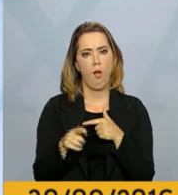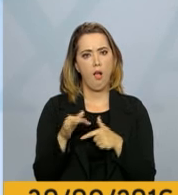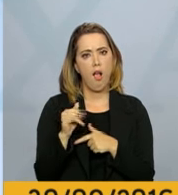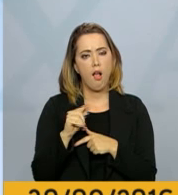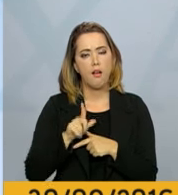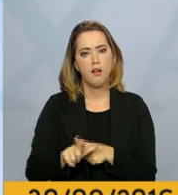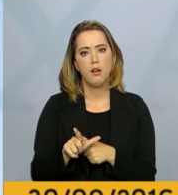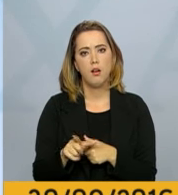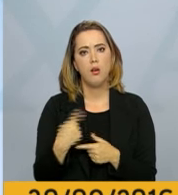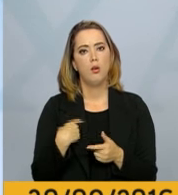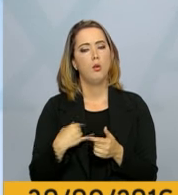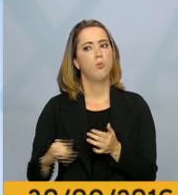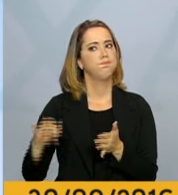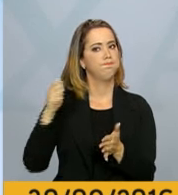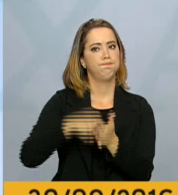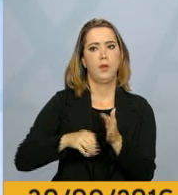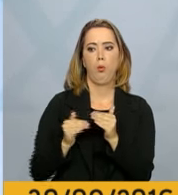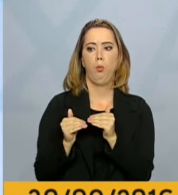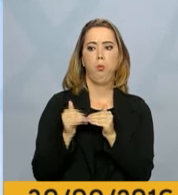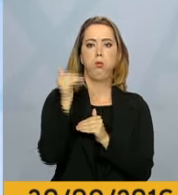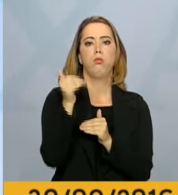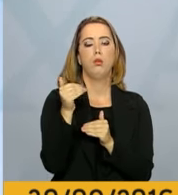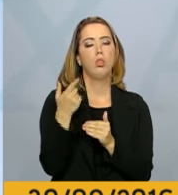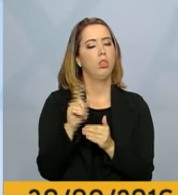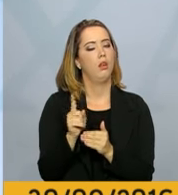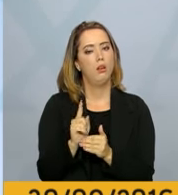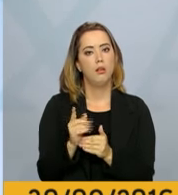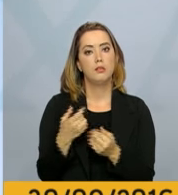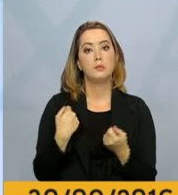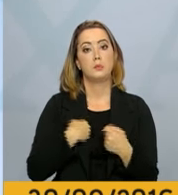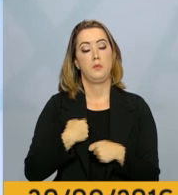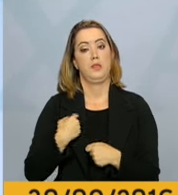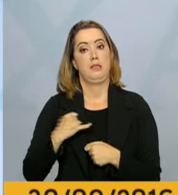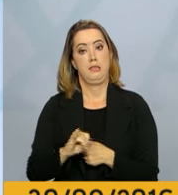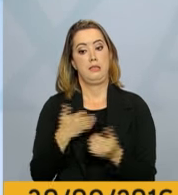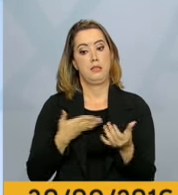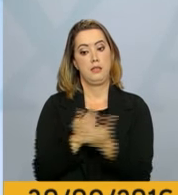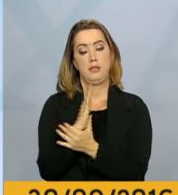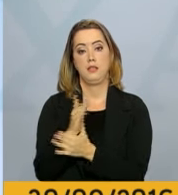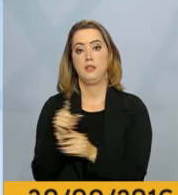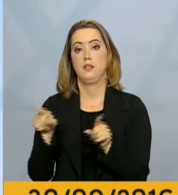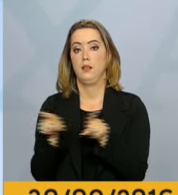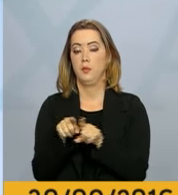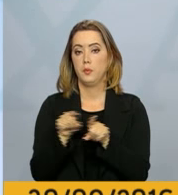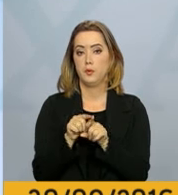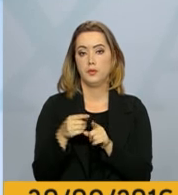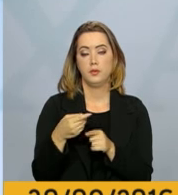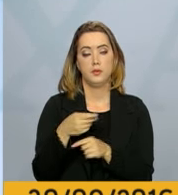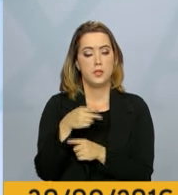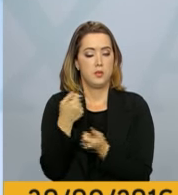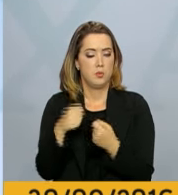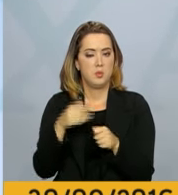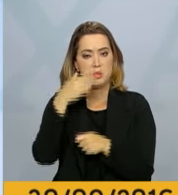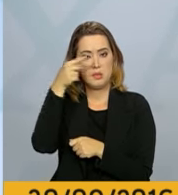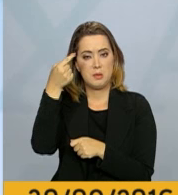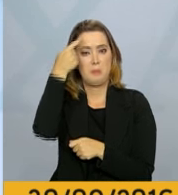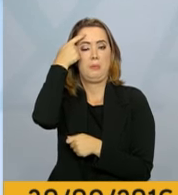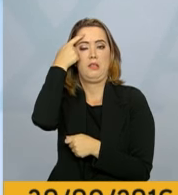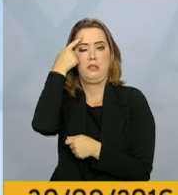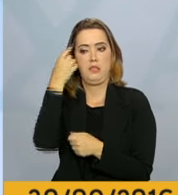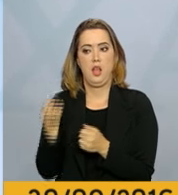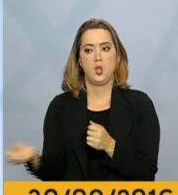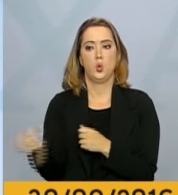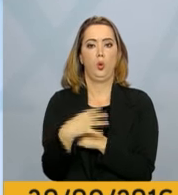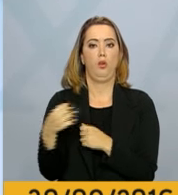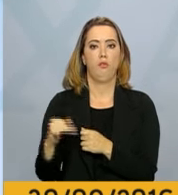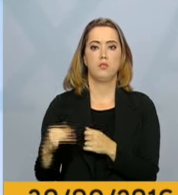Se nós aprovarmos a 241, nós não precisamos pensar em tributo, porque, convenhamos, a carga tributária chegou ao seu limite. É